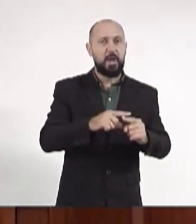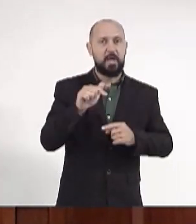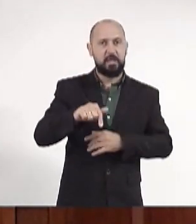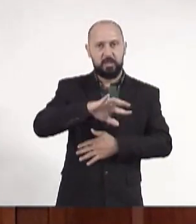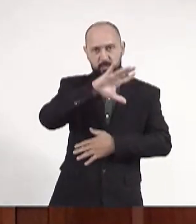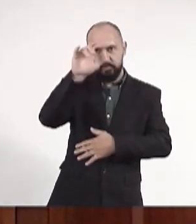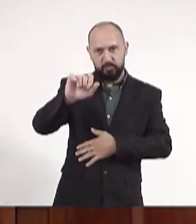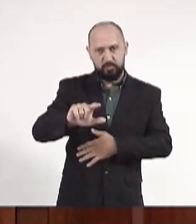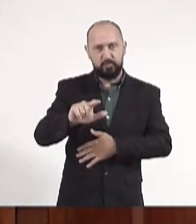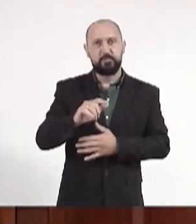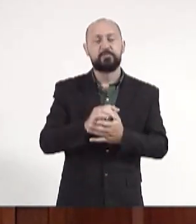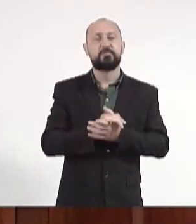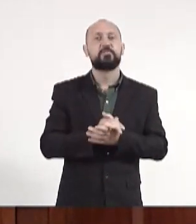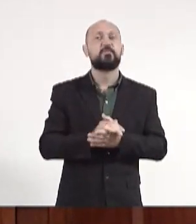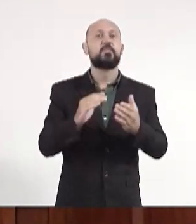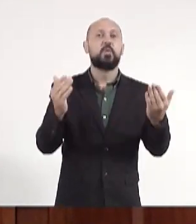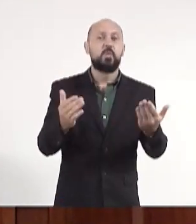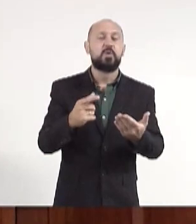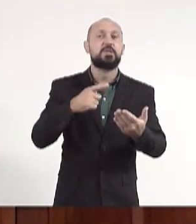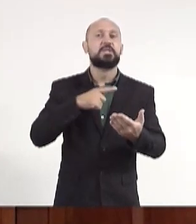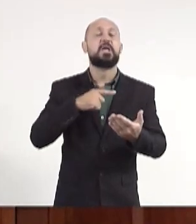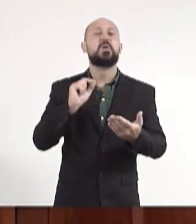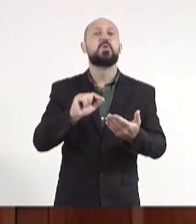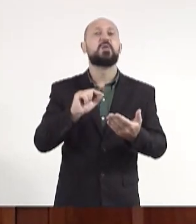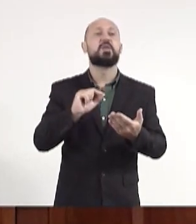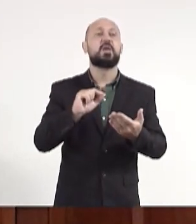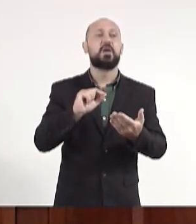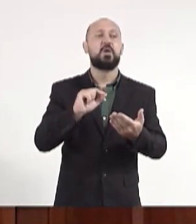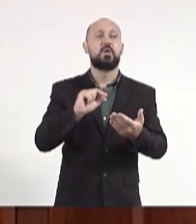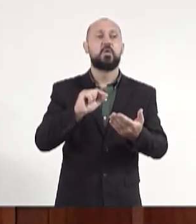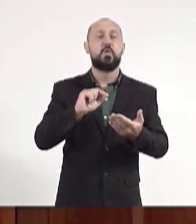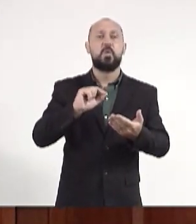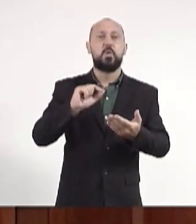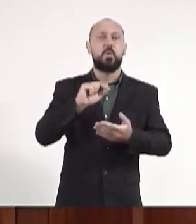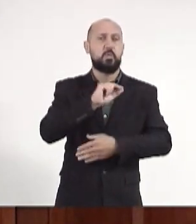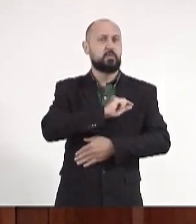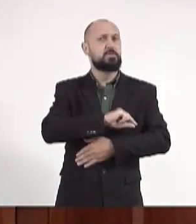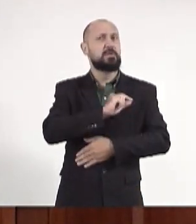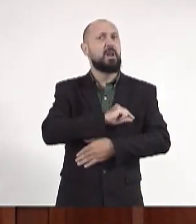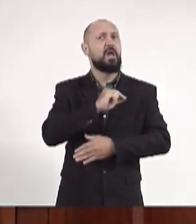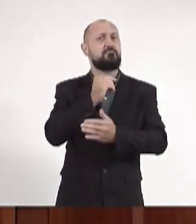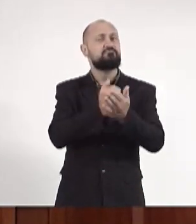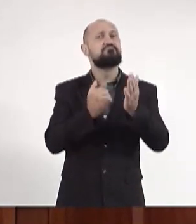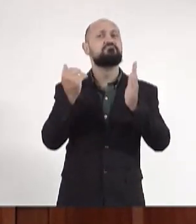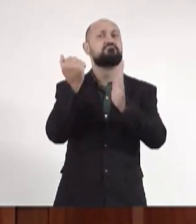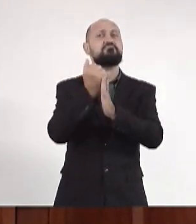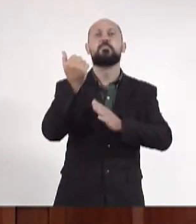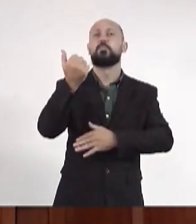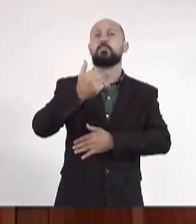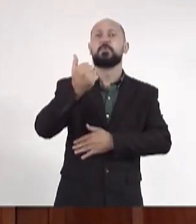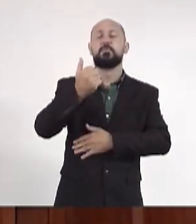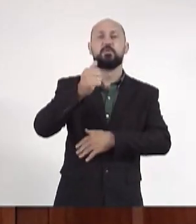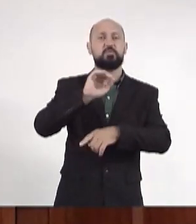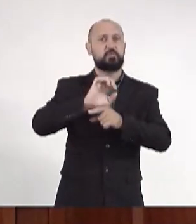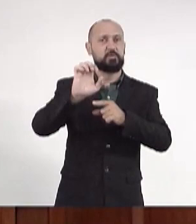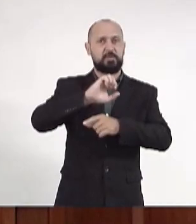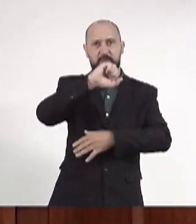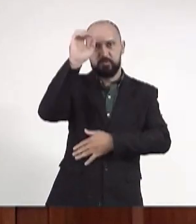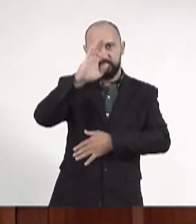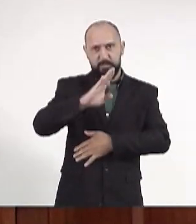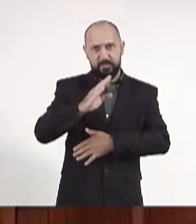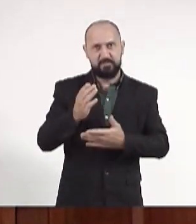efetivos aqui do Mato Grosso do Sul, que hoje recebem o maior salário dentre os